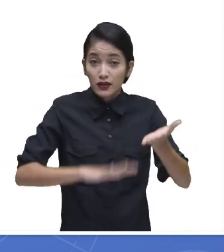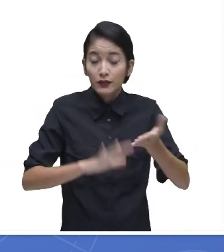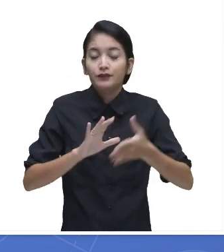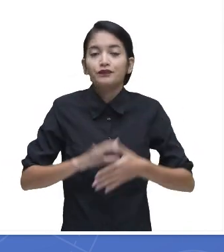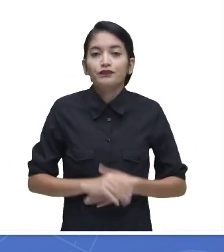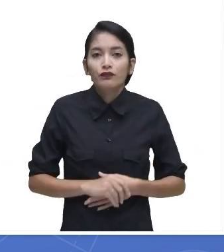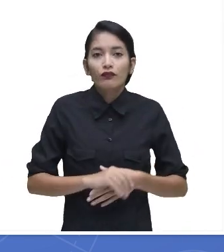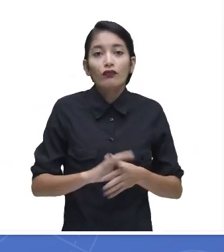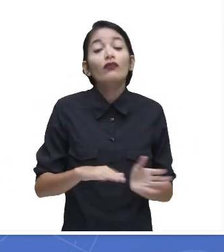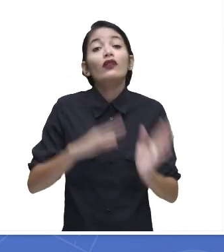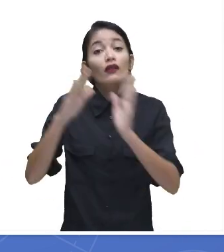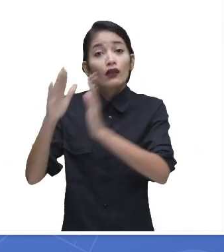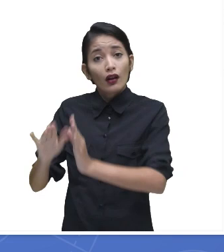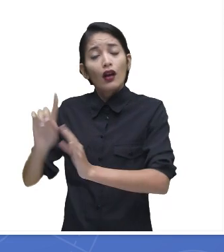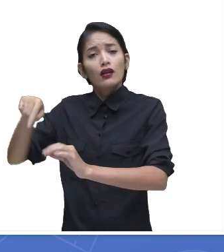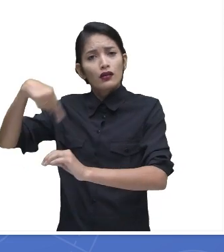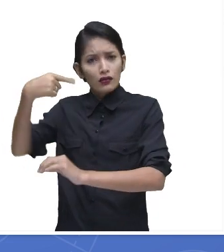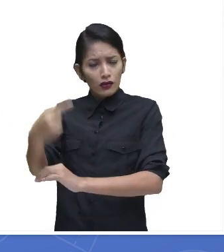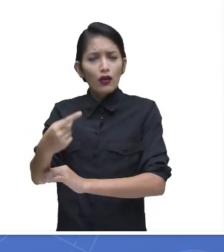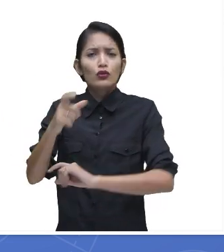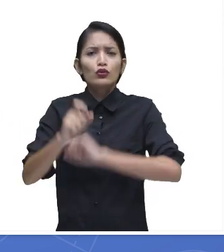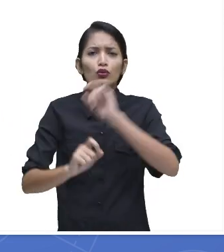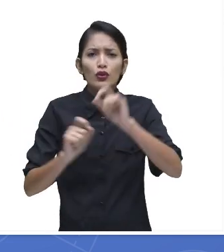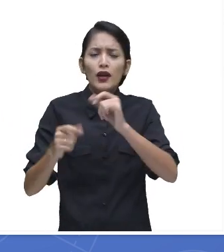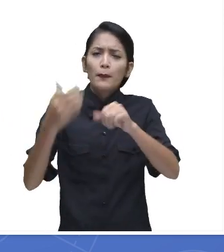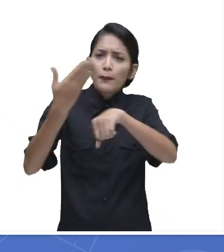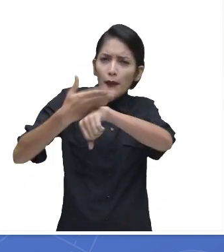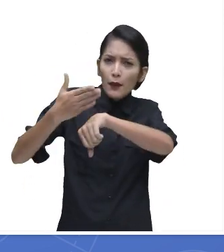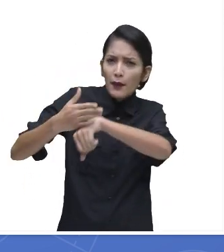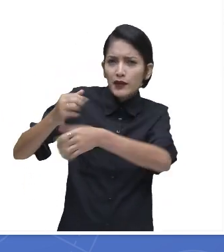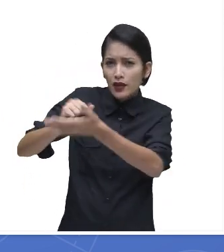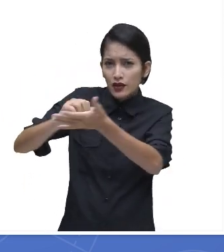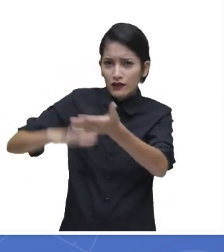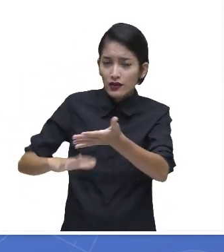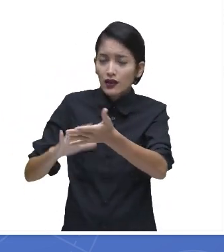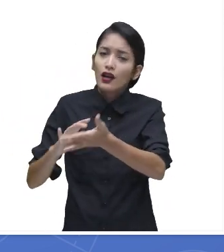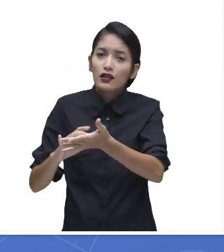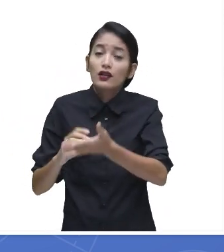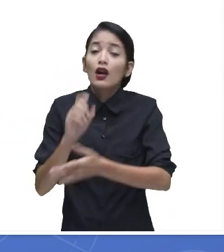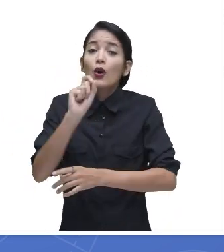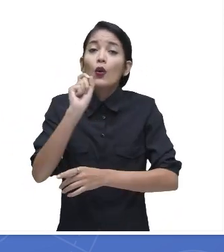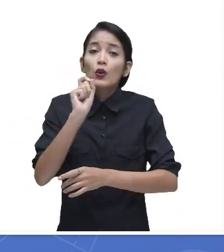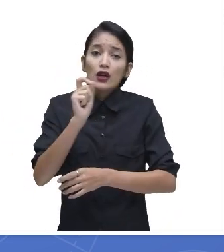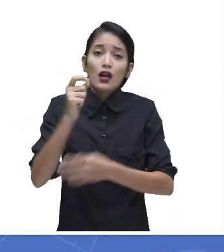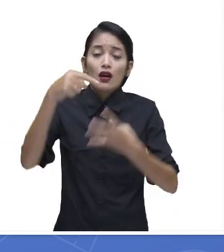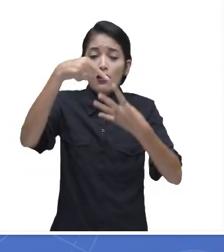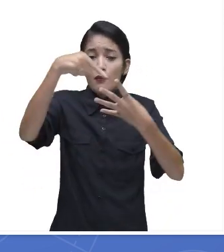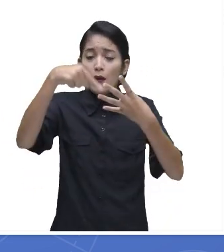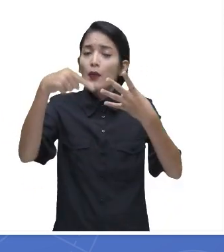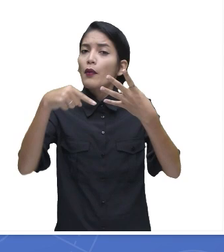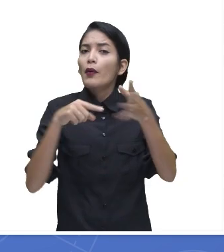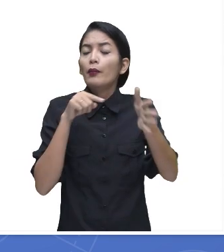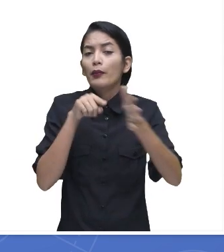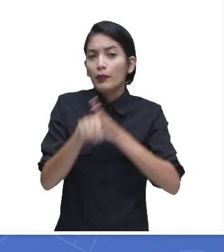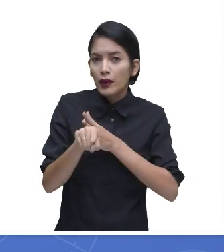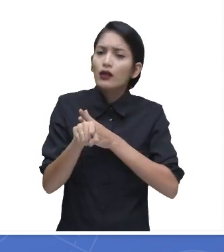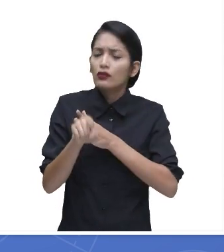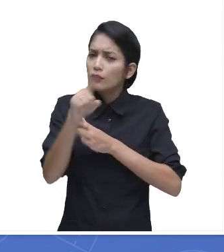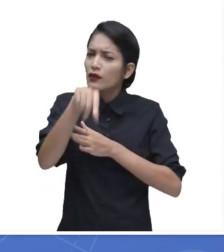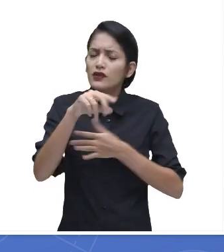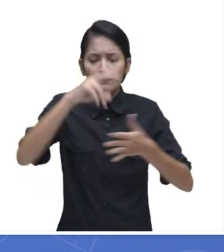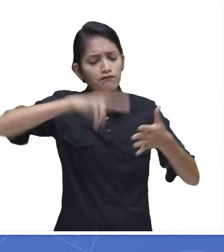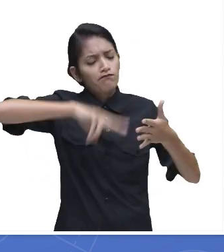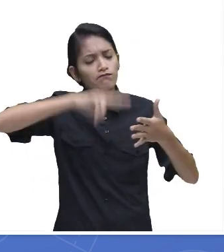E na aula seguinte, o professor faz o praticando aqui no ensino médio, que são 4 questões objetivas para vocês